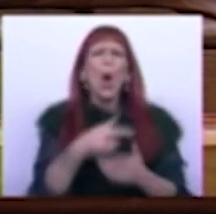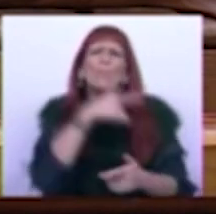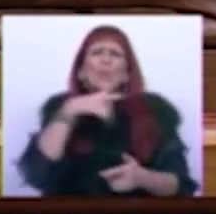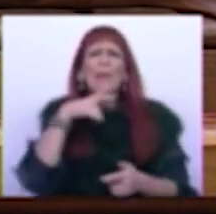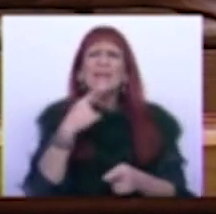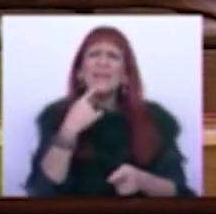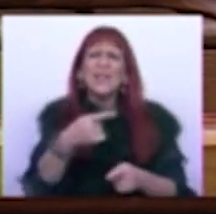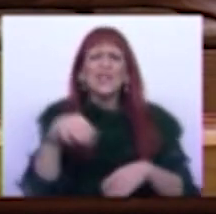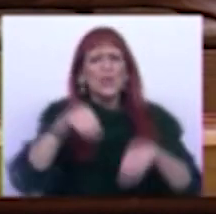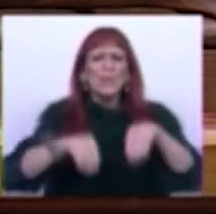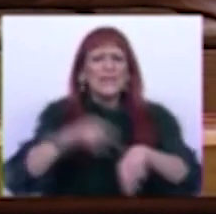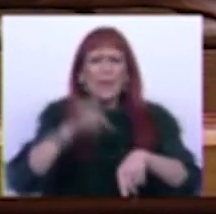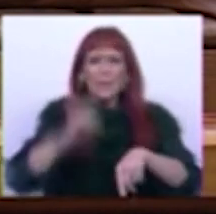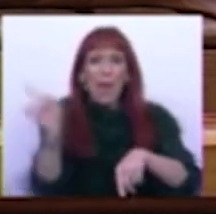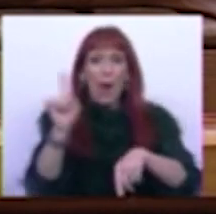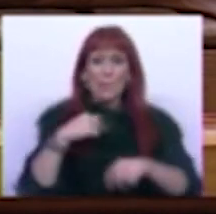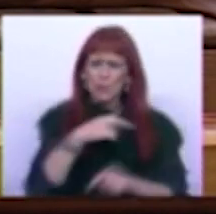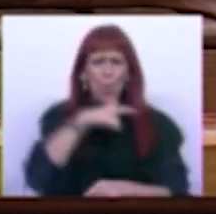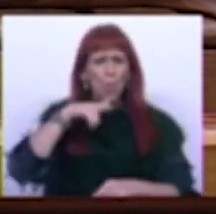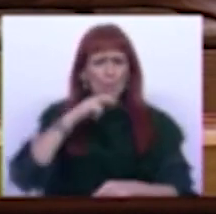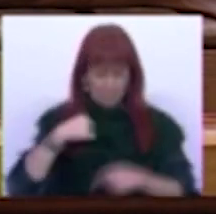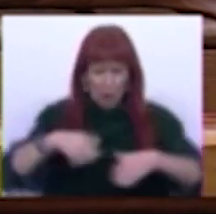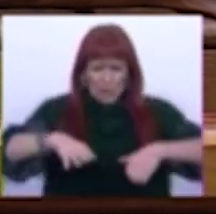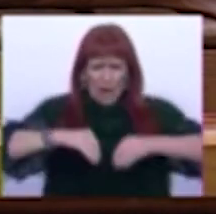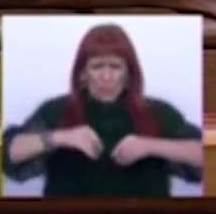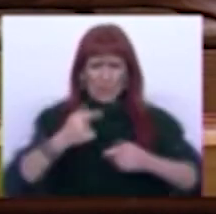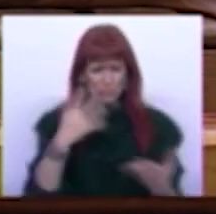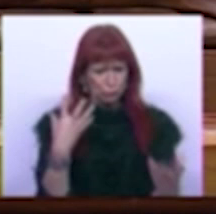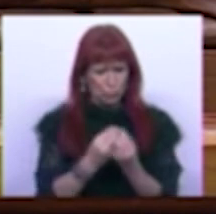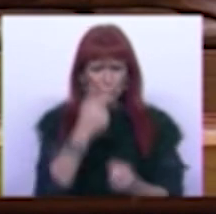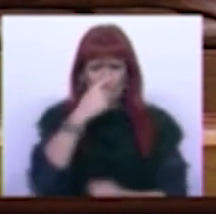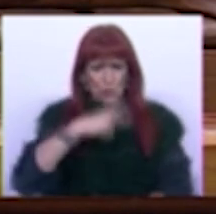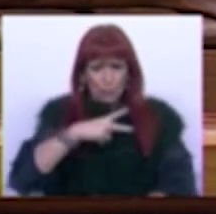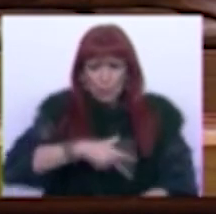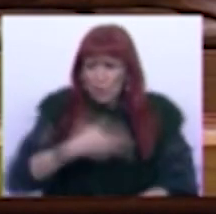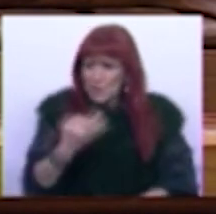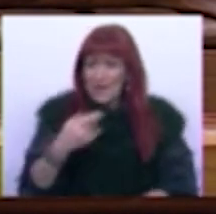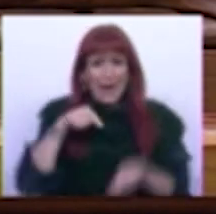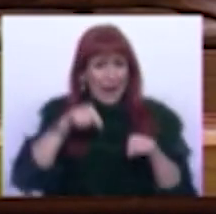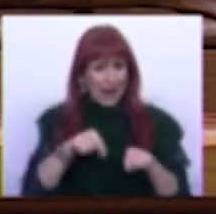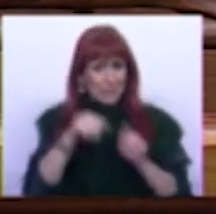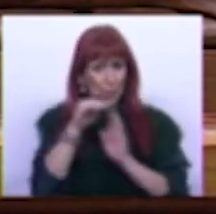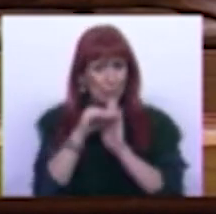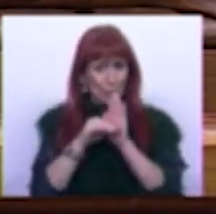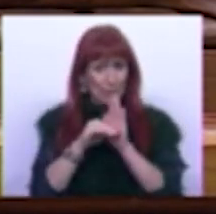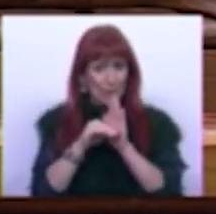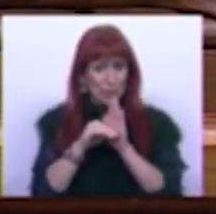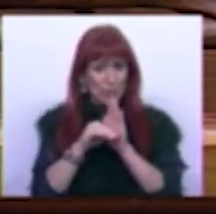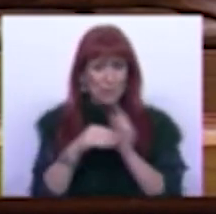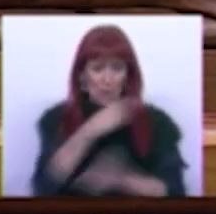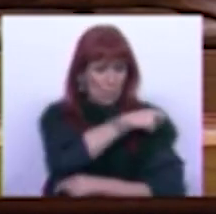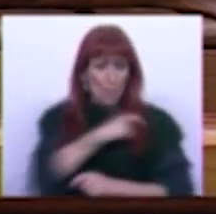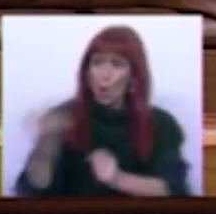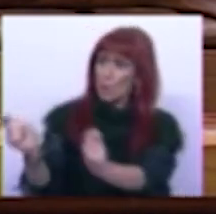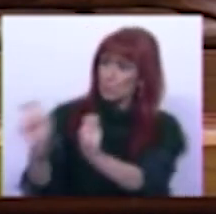promessas eleitorais, mas o compromisso que assumimos com os portugueses. Este é o programa que estamos mandatados